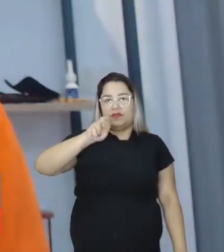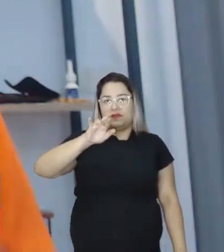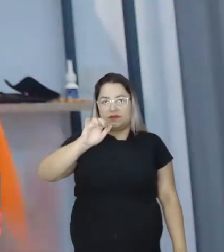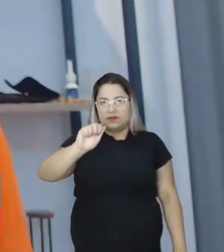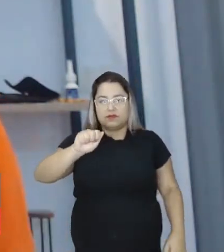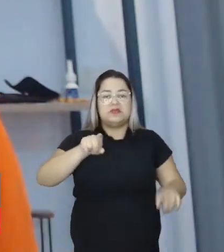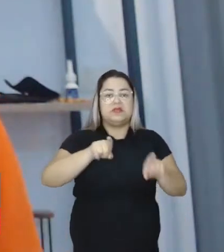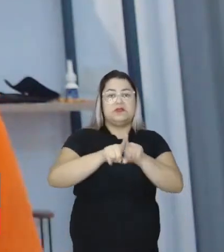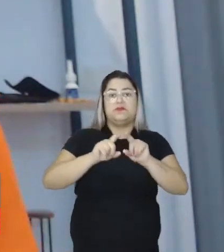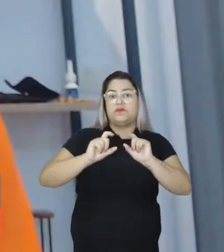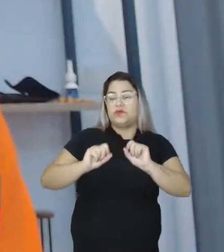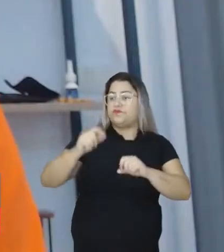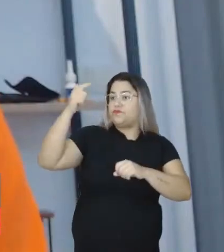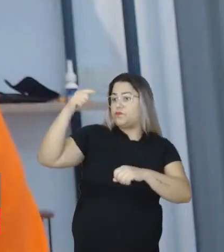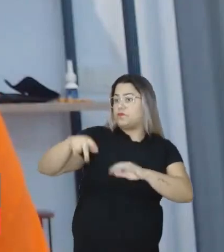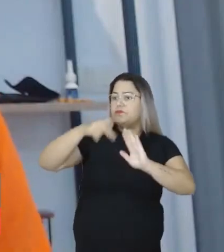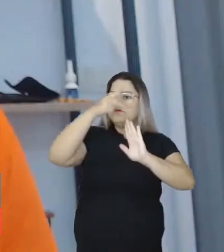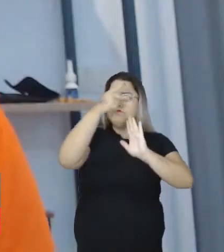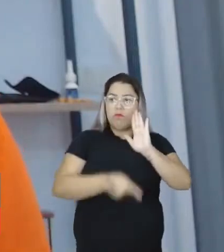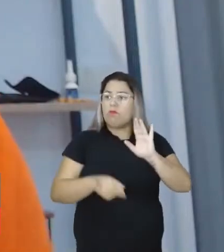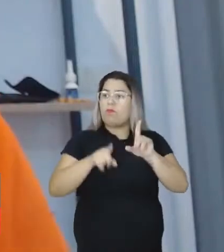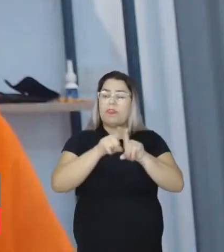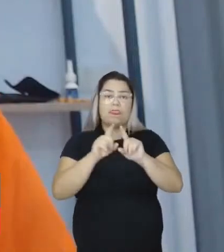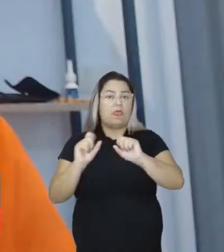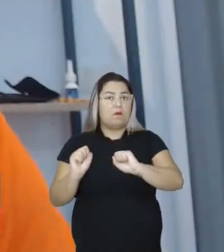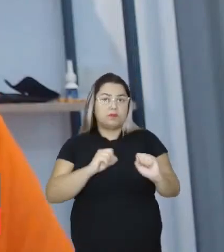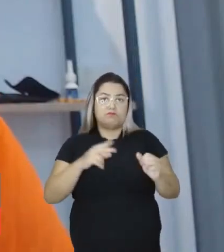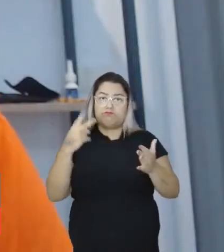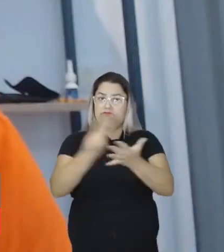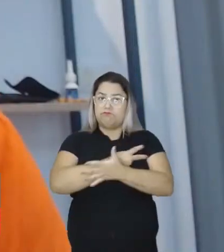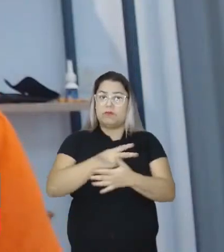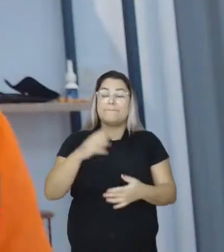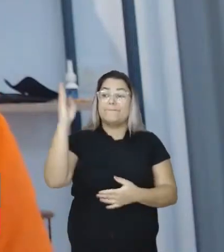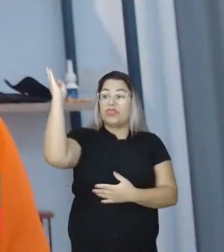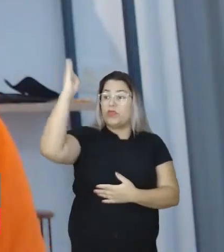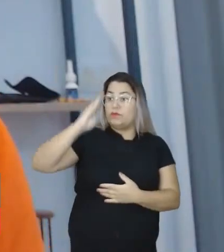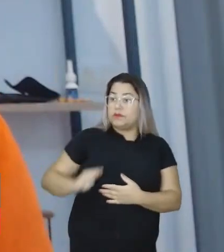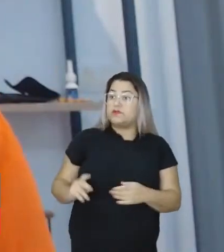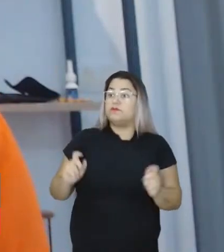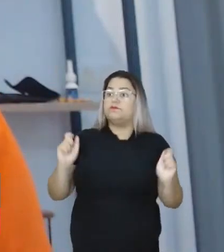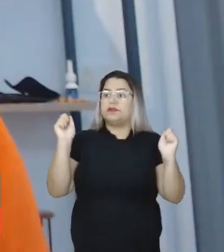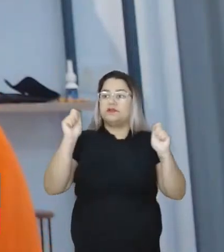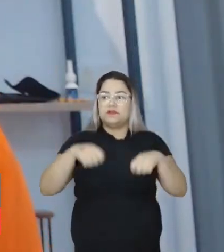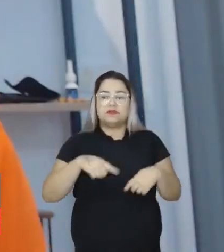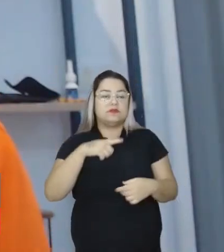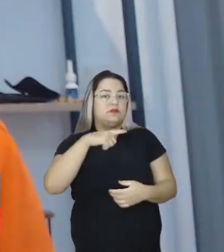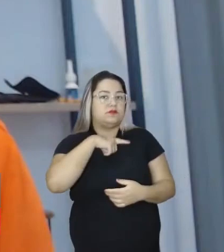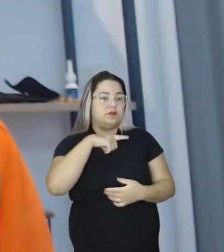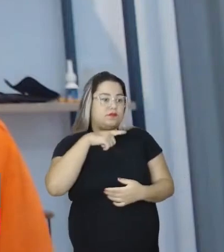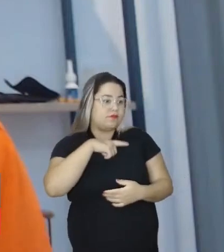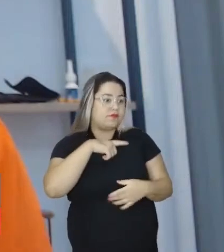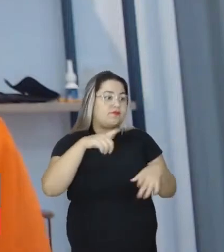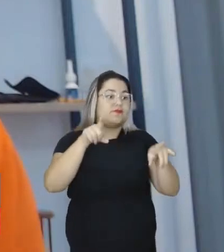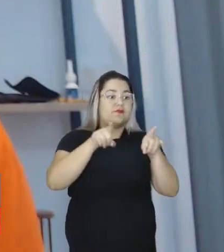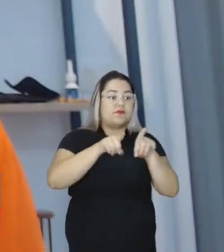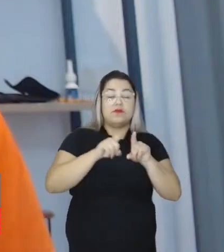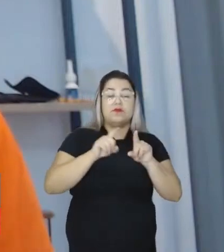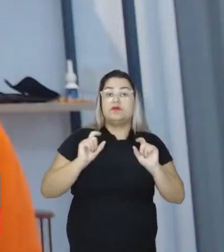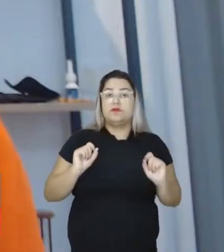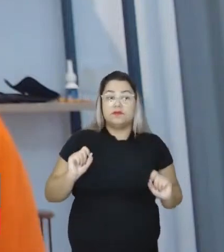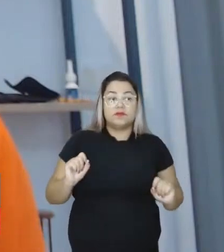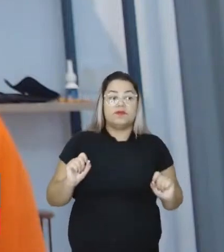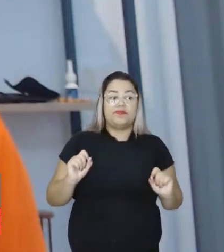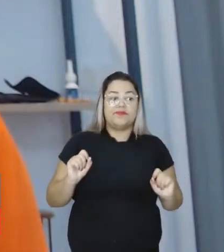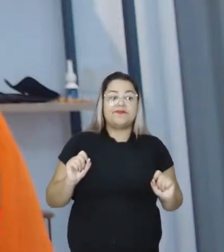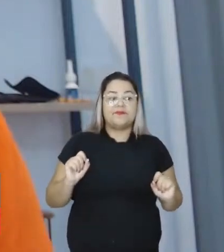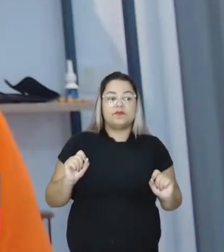biorefino, outros projetos que poderão vir, porque o Brasil ele precisa também ter uma autossuficiência no refino.